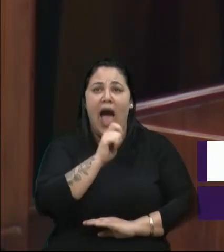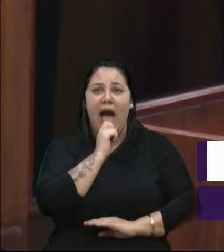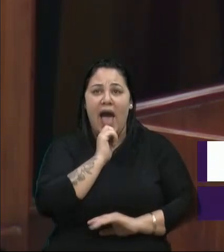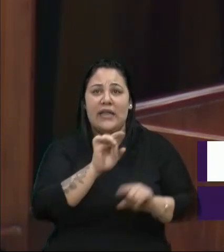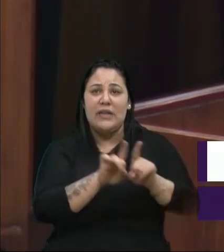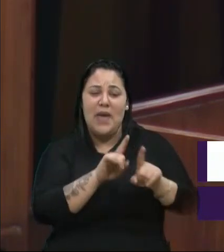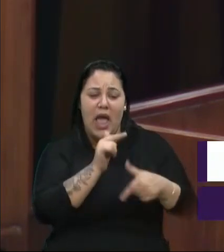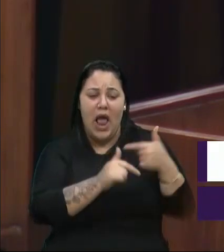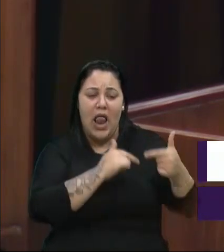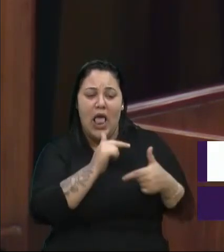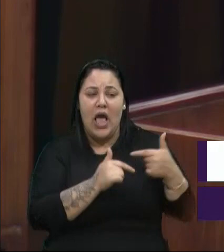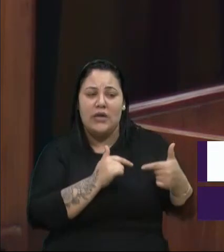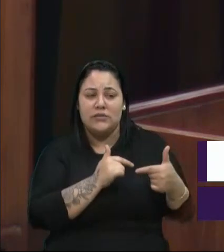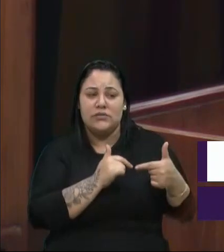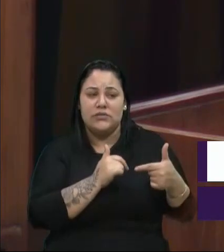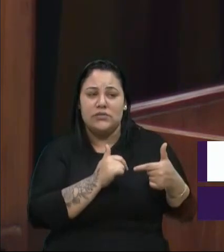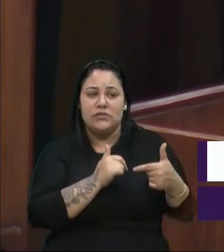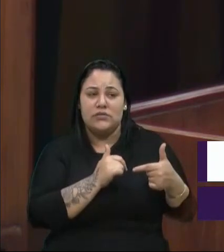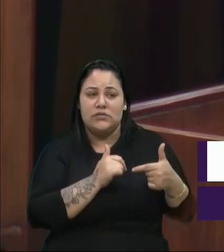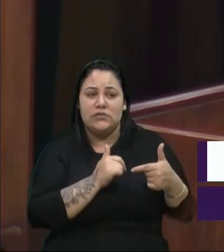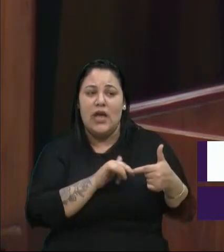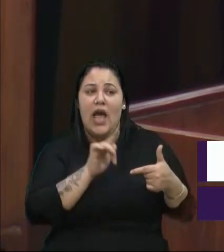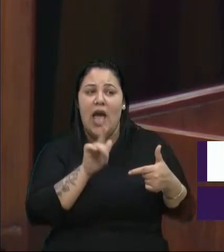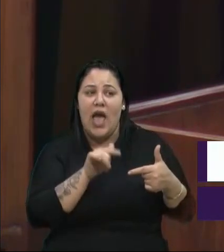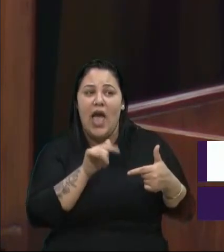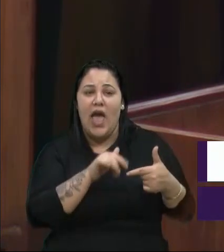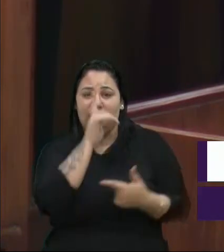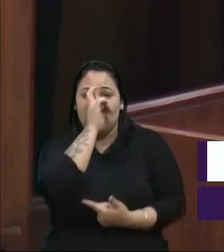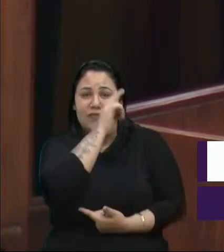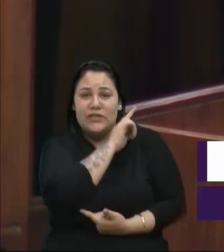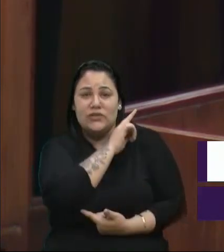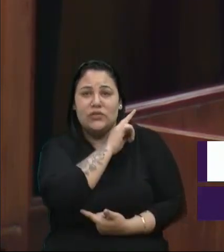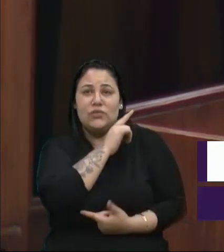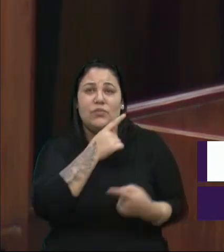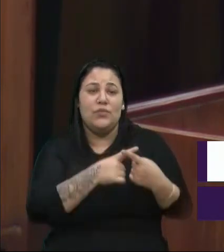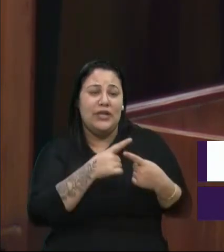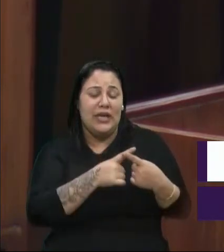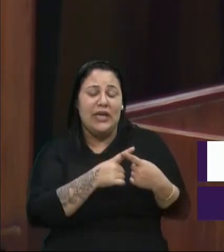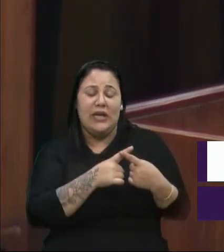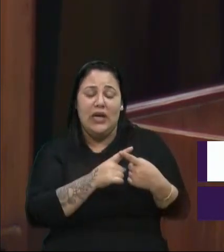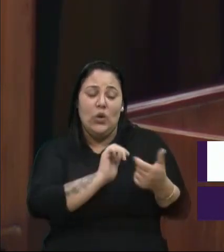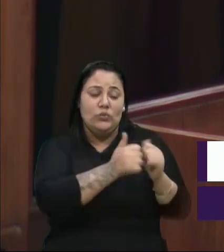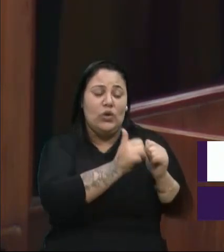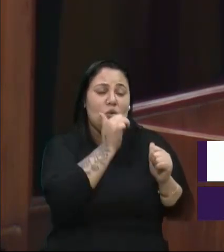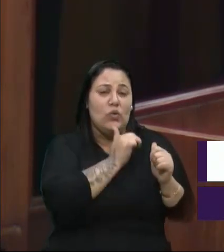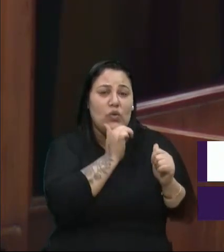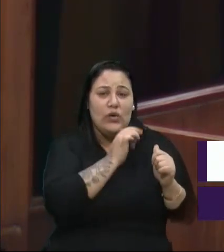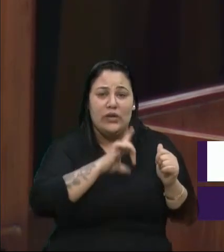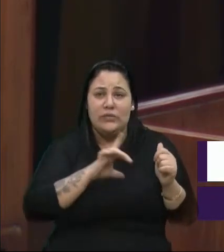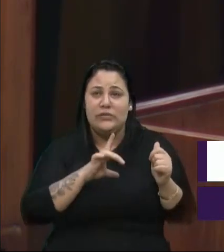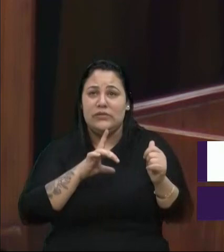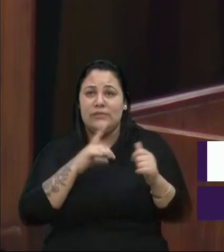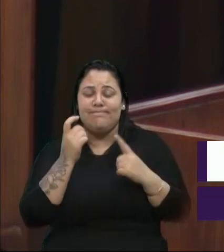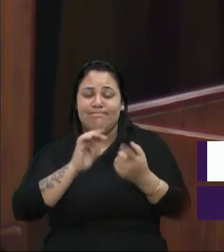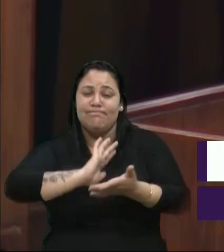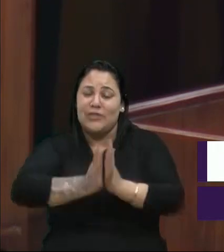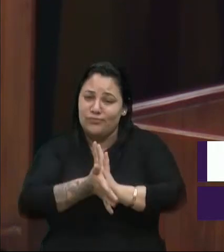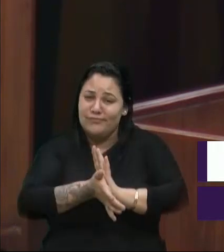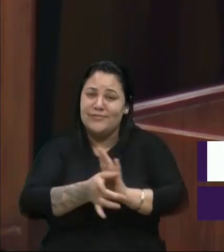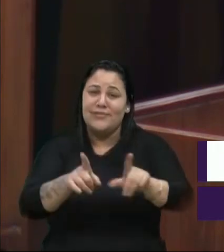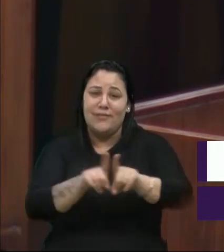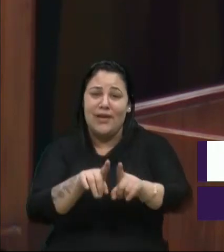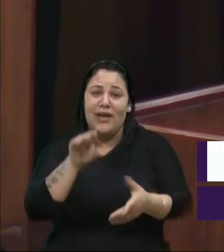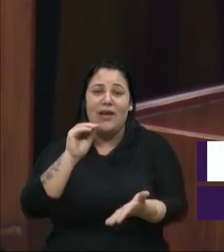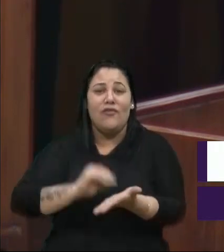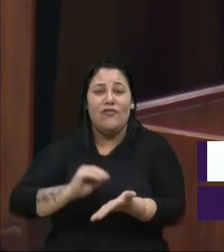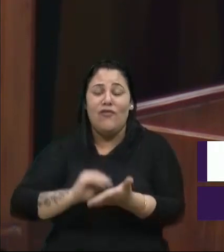perversa torna quase inevitável a associação, né, do esporte feminino com expressões como preconceito, falta